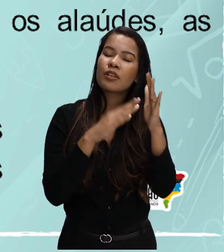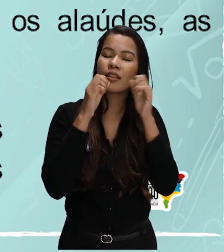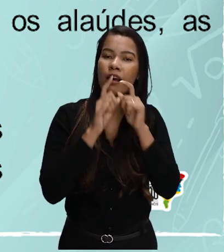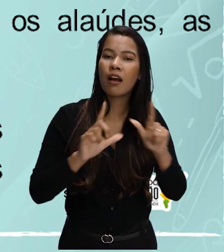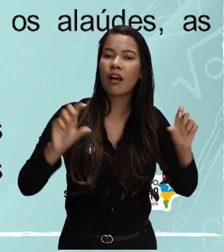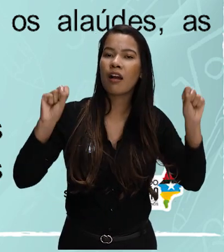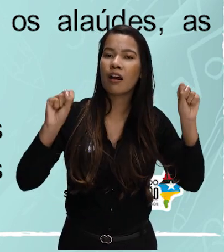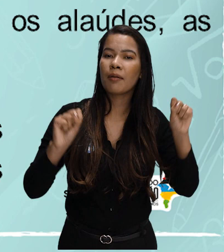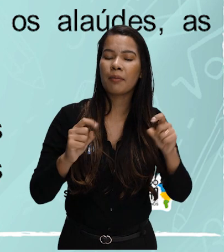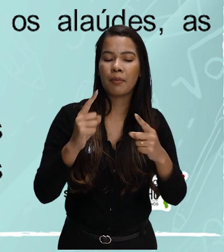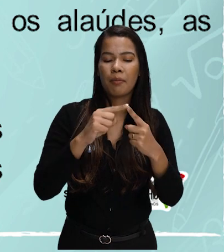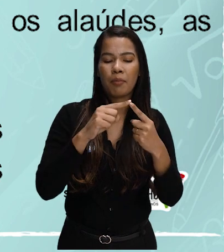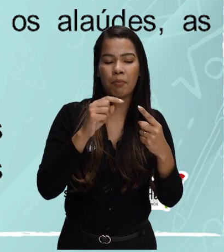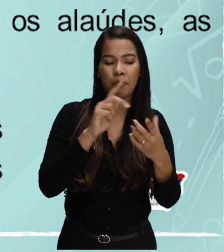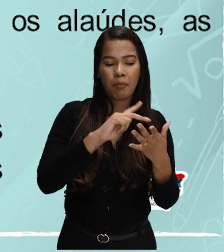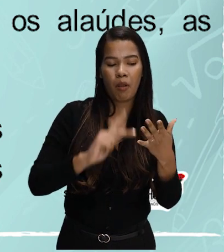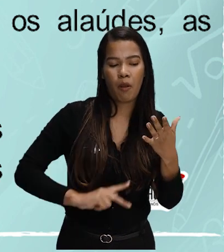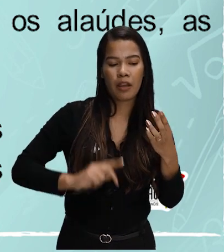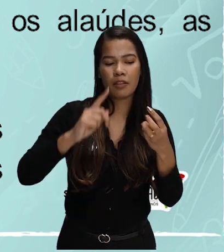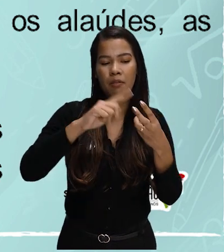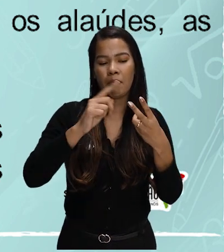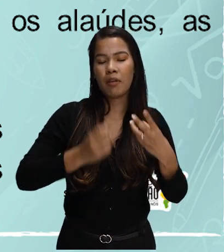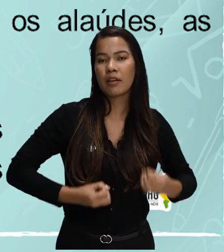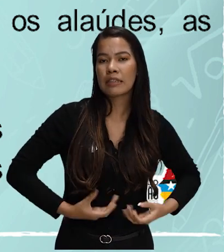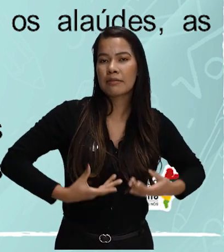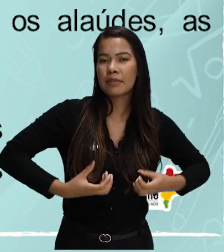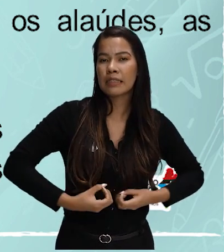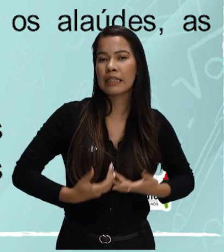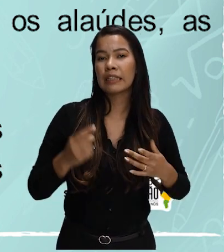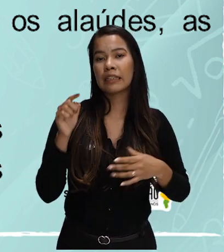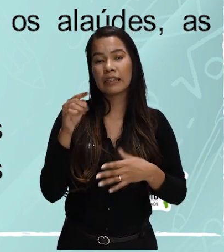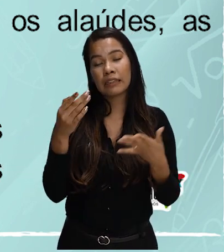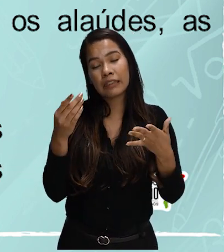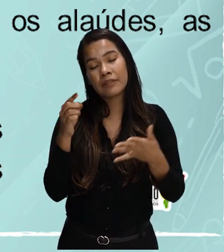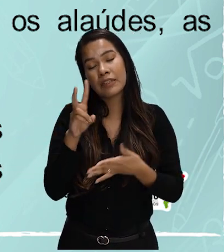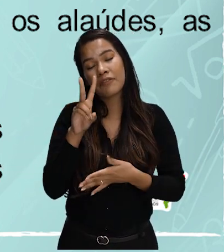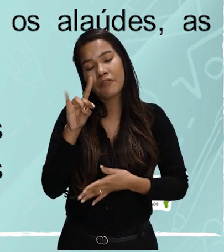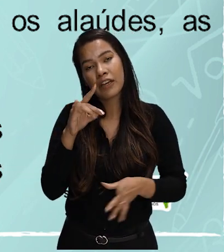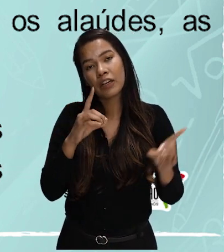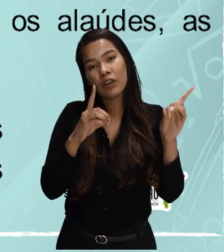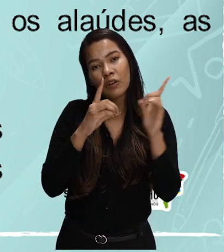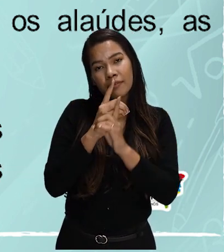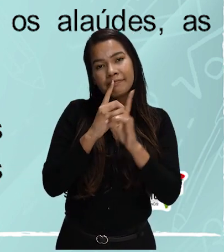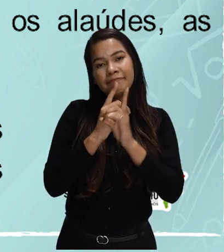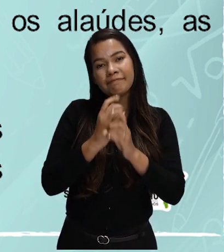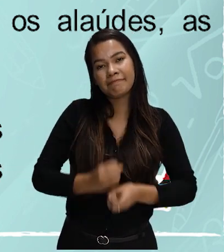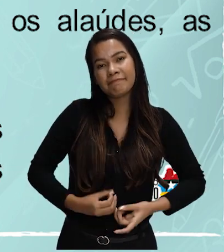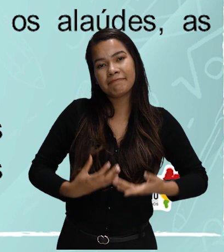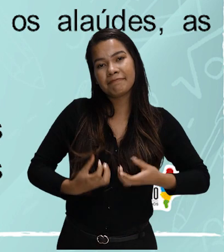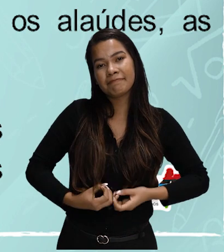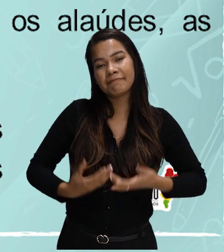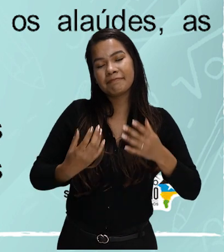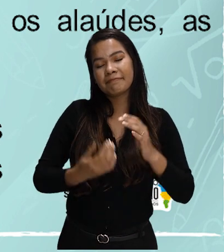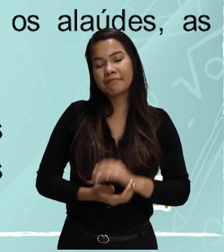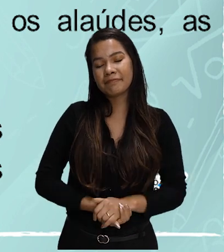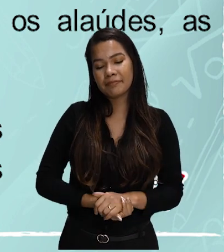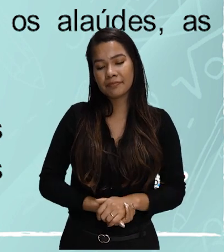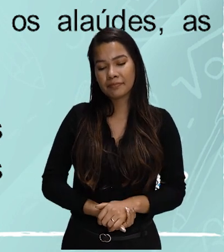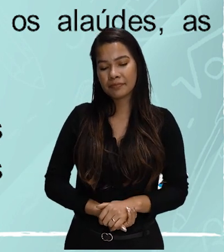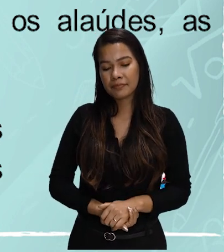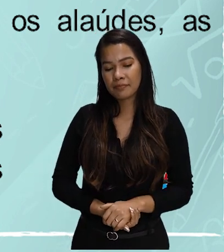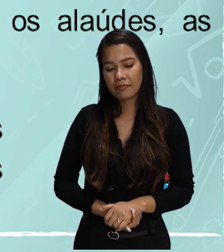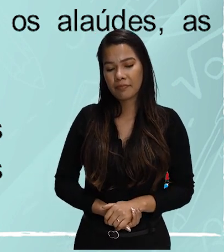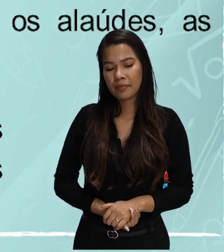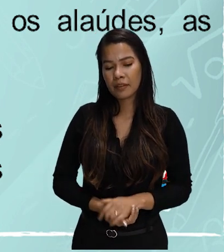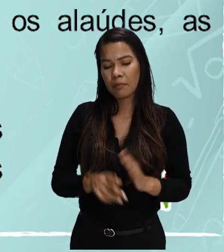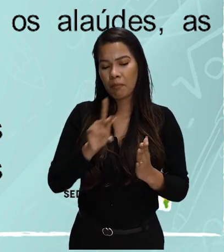função expressiva. Então, você vai encontrar em produções literárias trovadorescas, isso aí. As